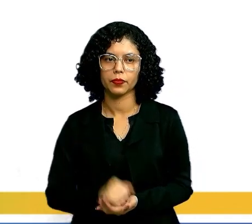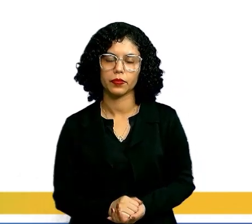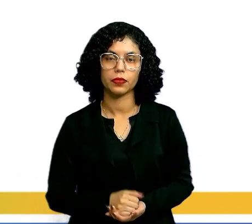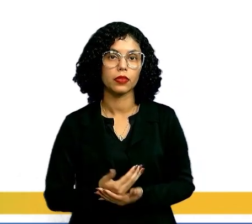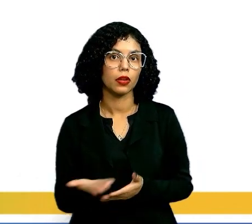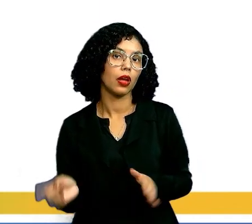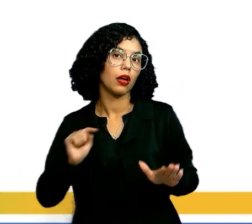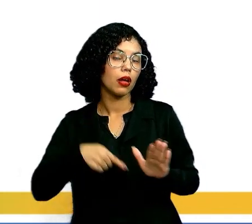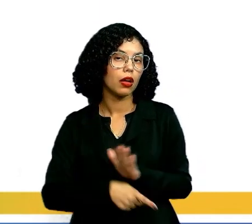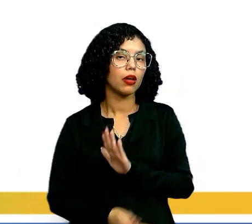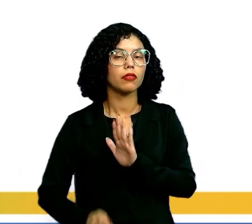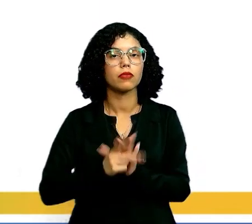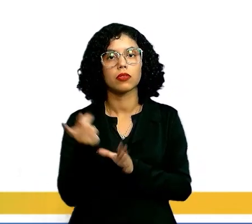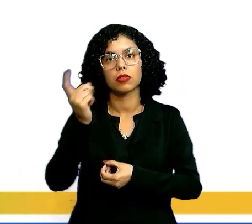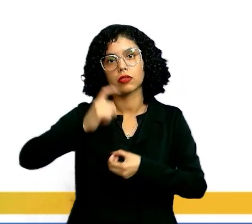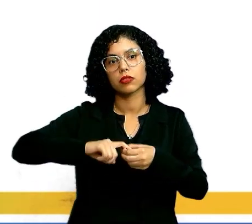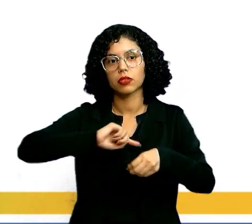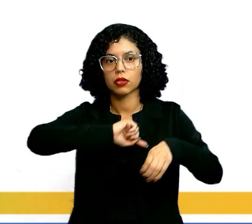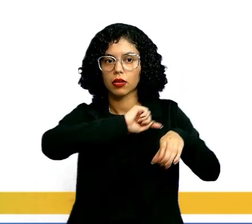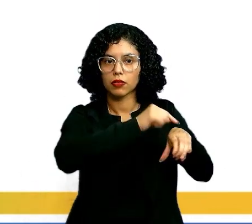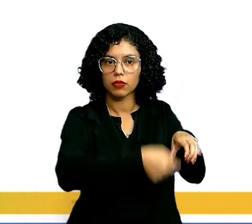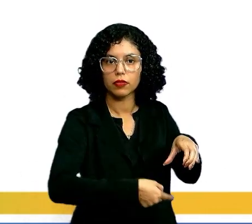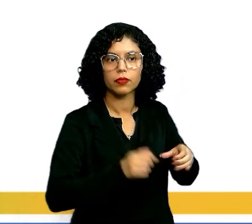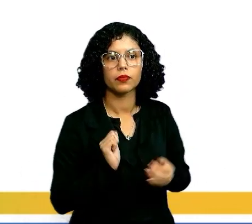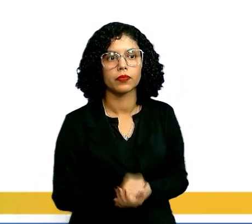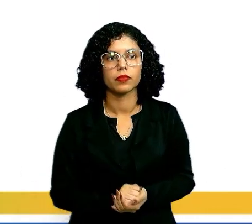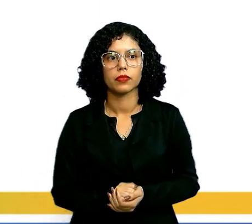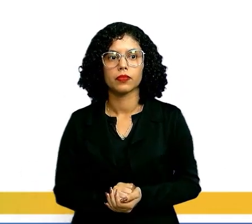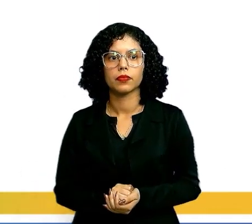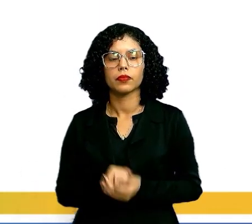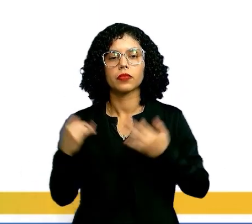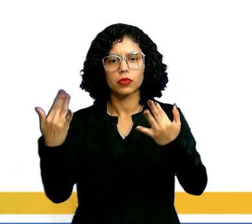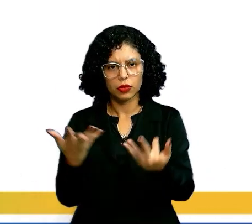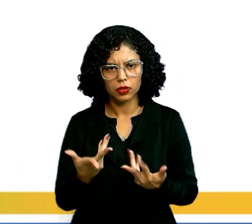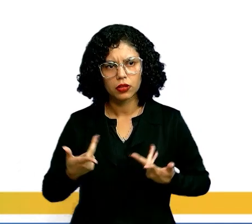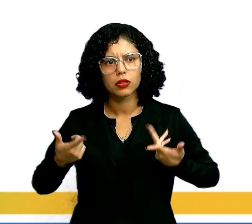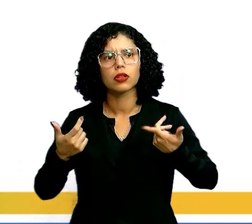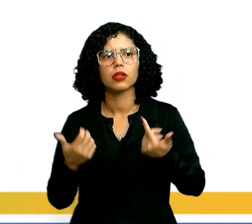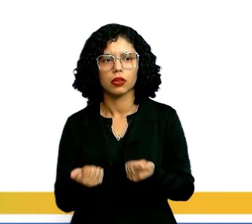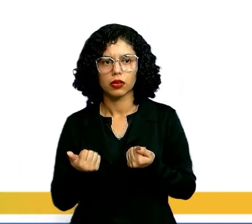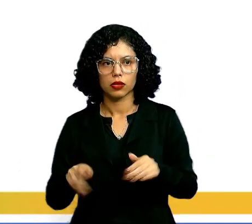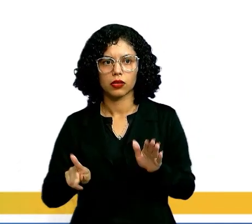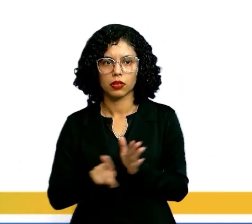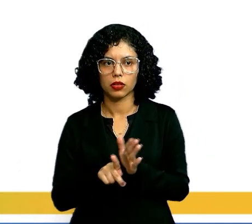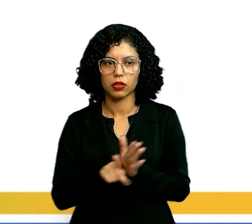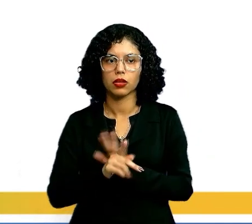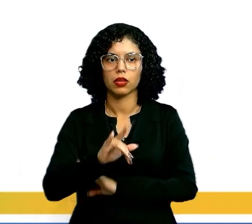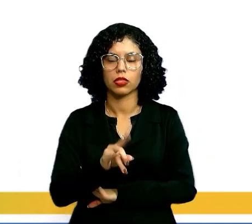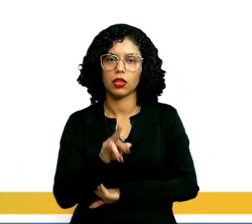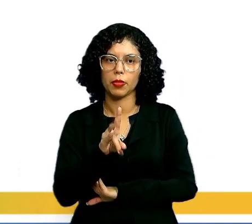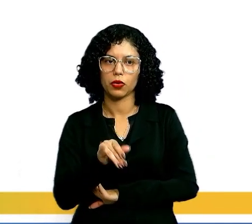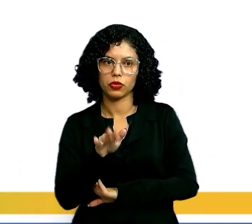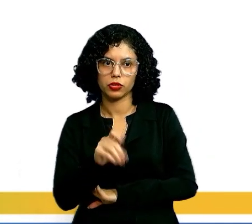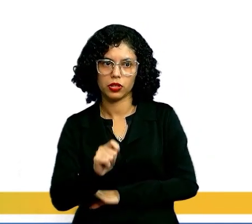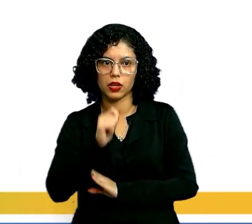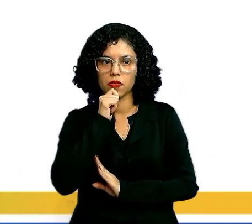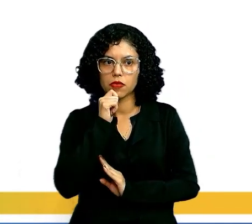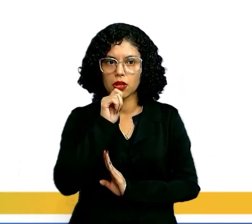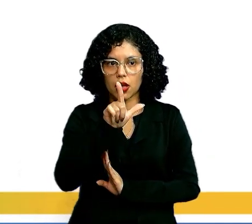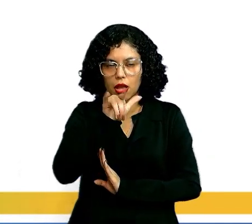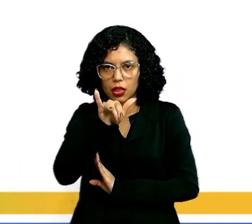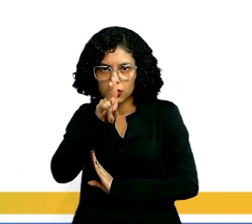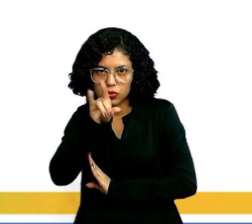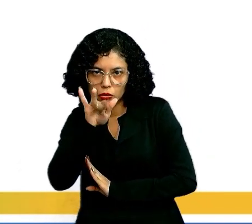pública Desce a caverna e instrui aqueles que habituados a a demagogia